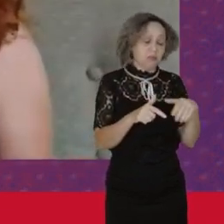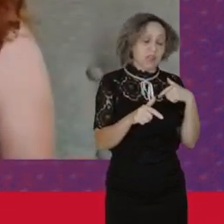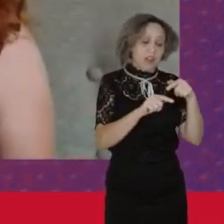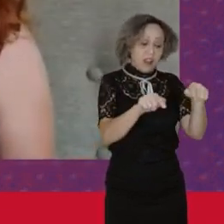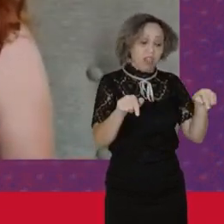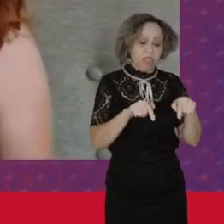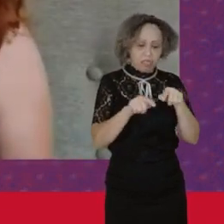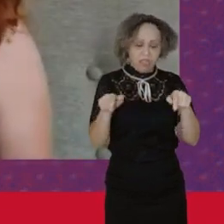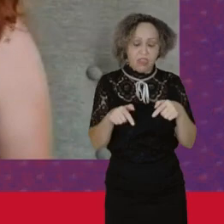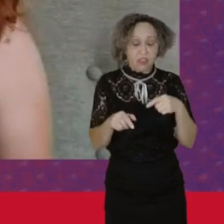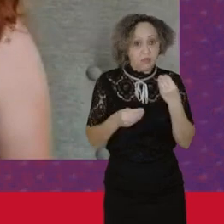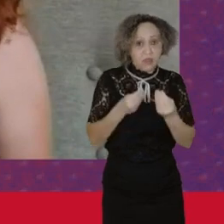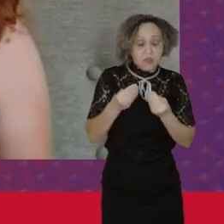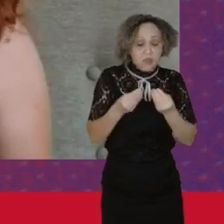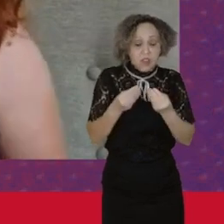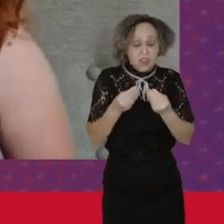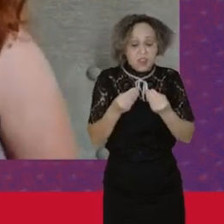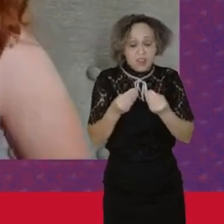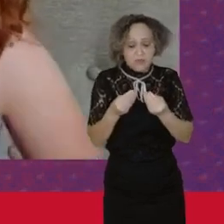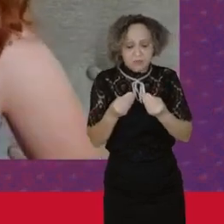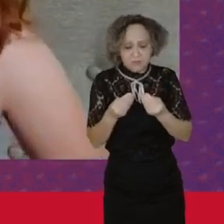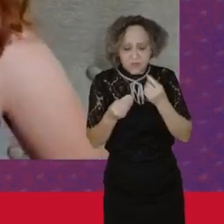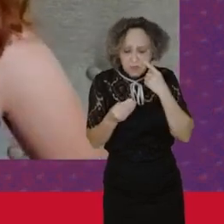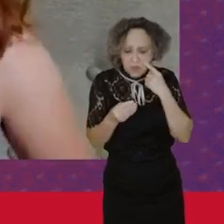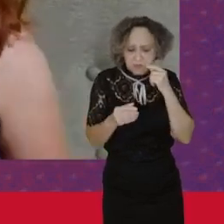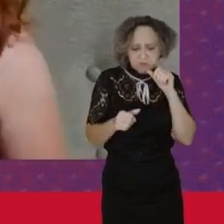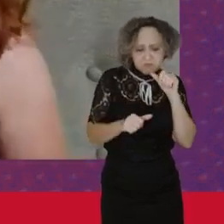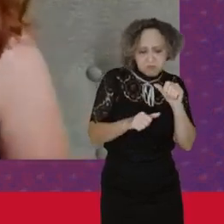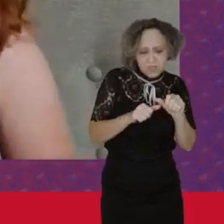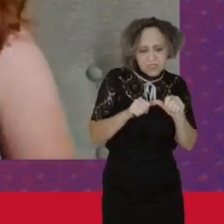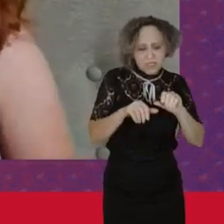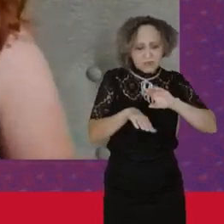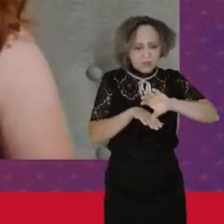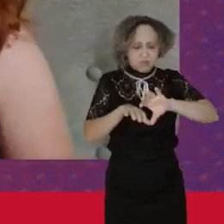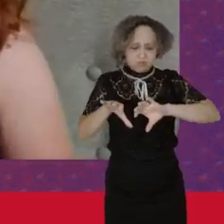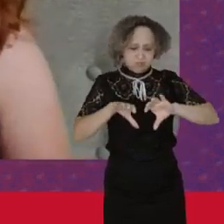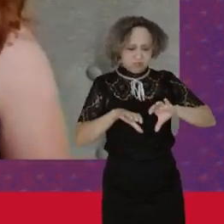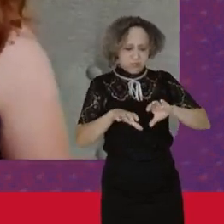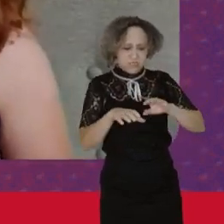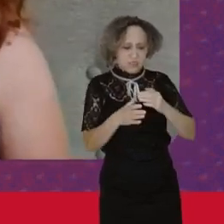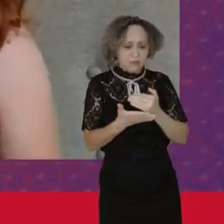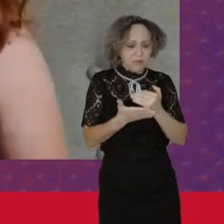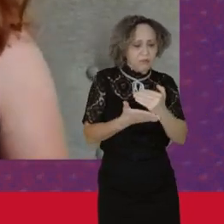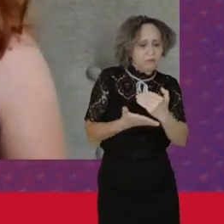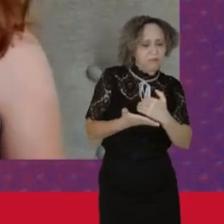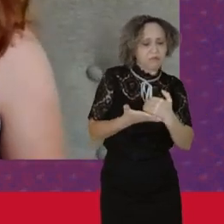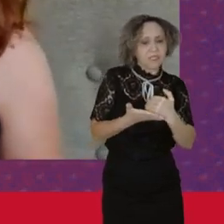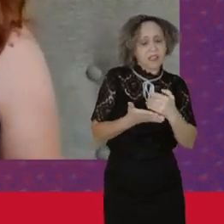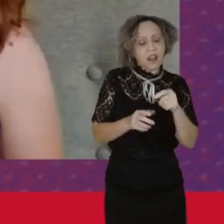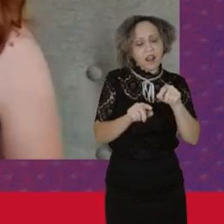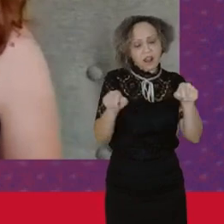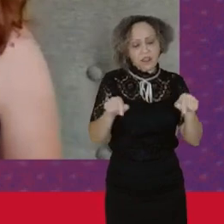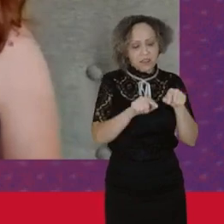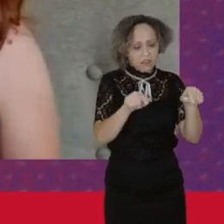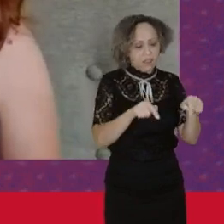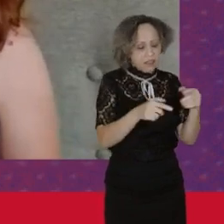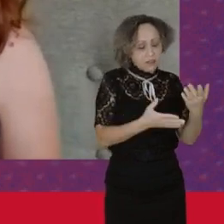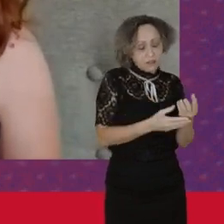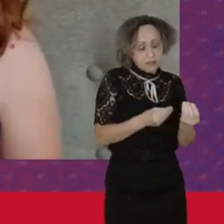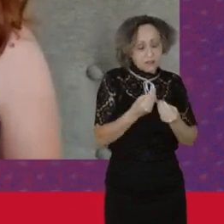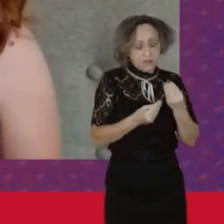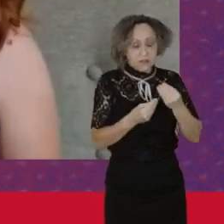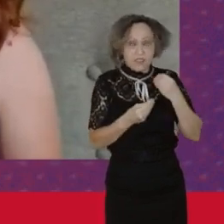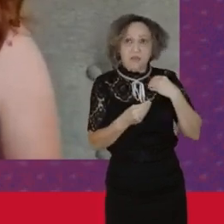vai desconcentrar terra e poder, e isso já seria um elemento fundamental, né? Como havia naquelas discussões nos